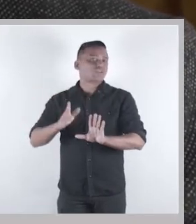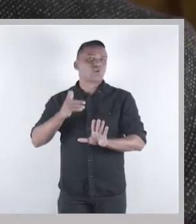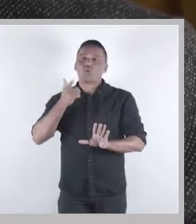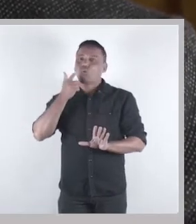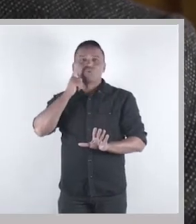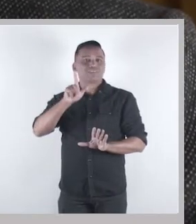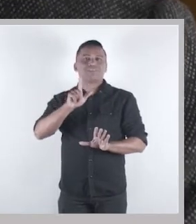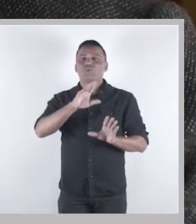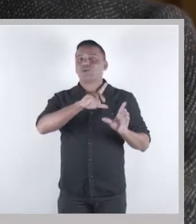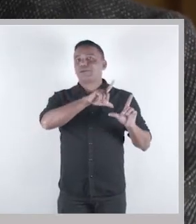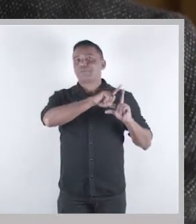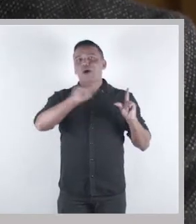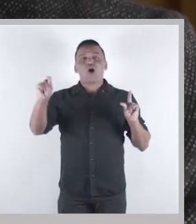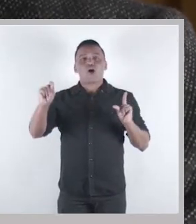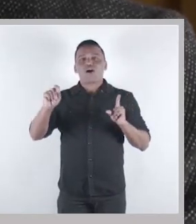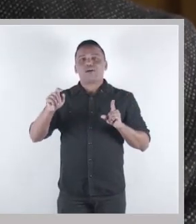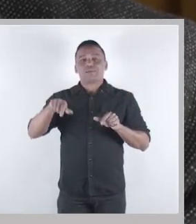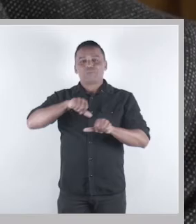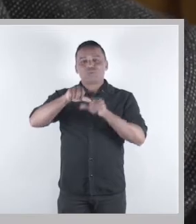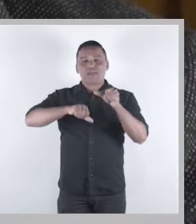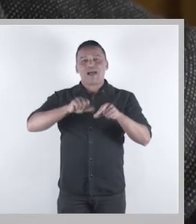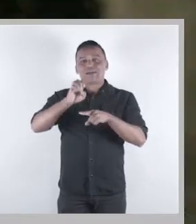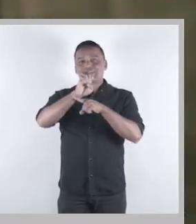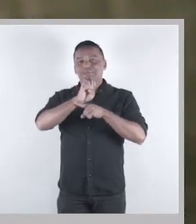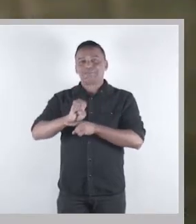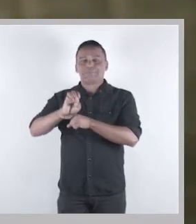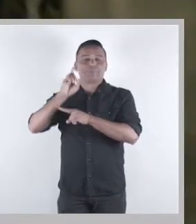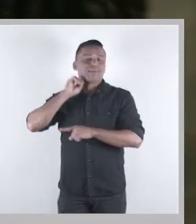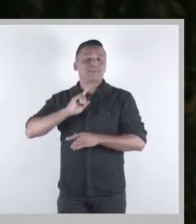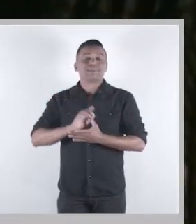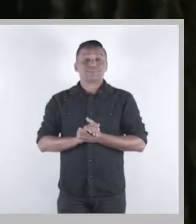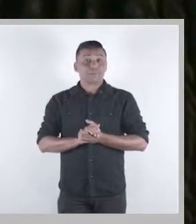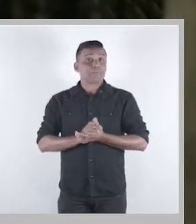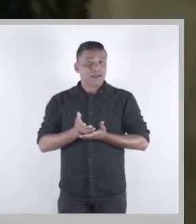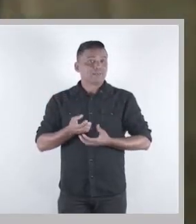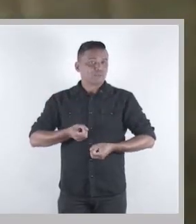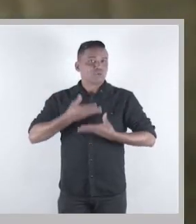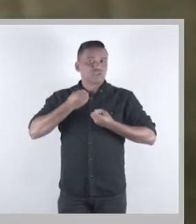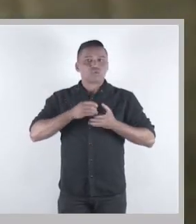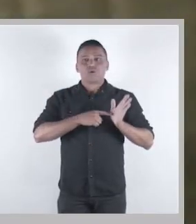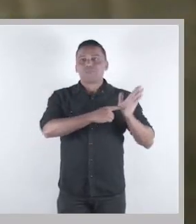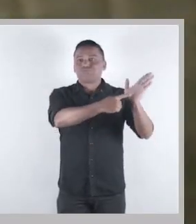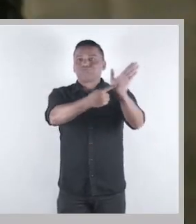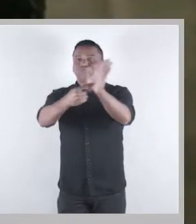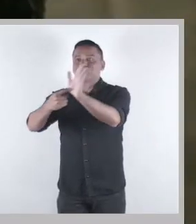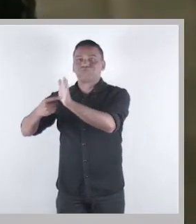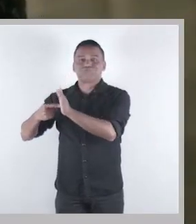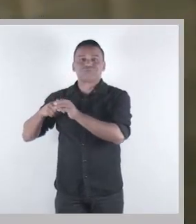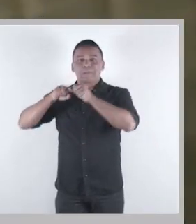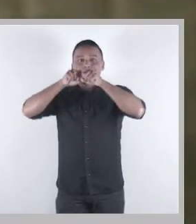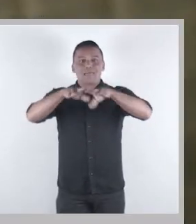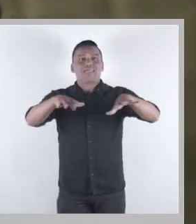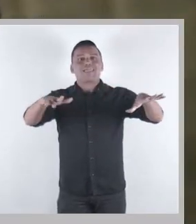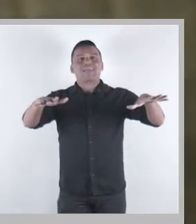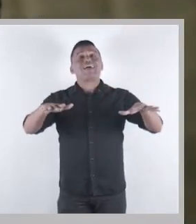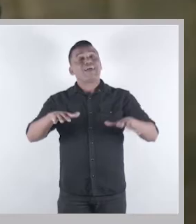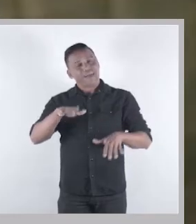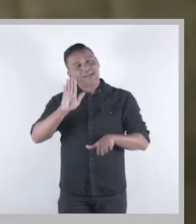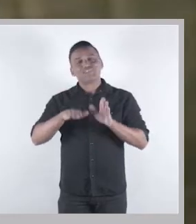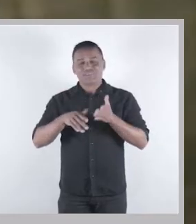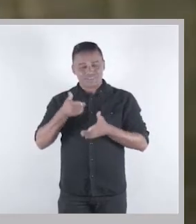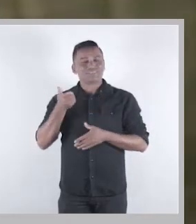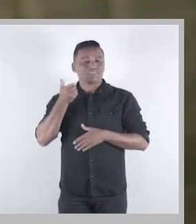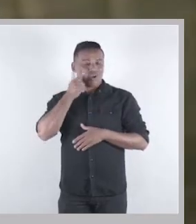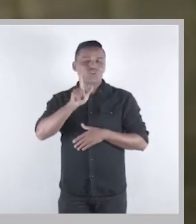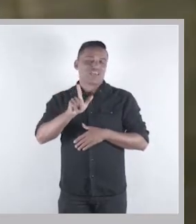poesia sai né Fabi e é poesia ela costuma e tu falar nisso não só poesia